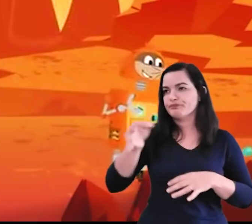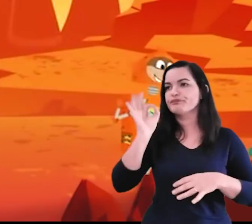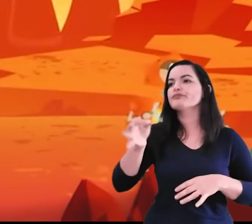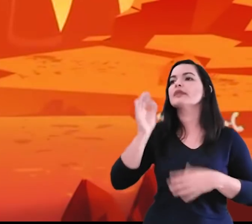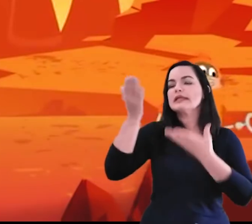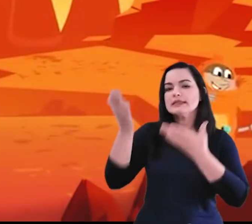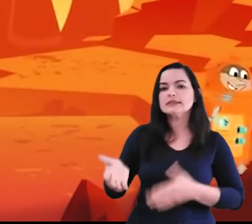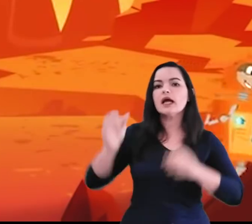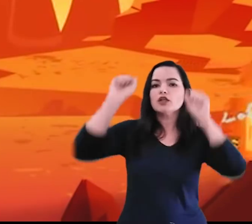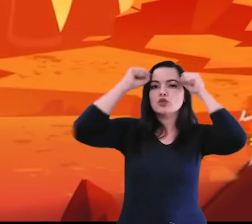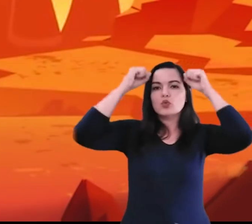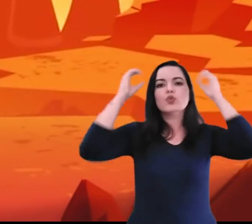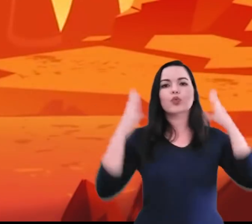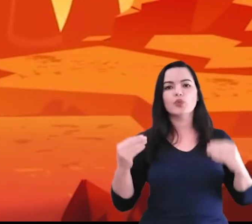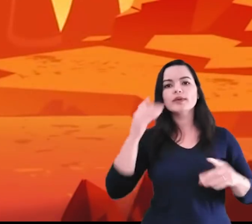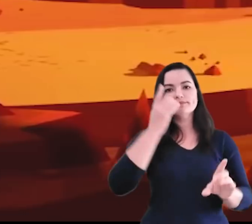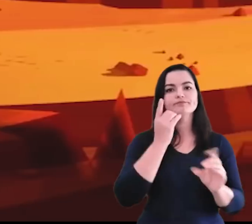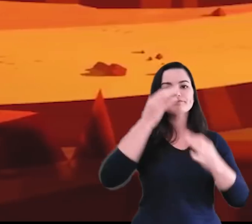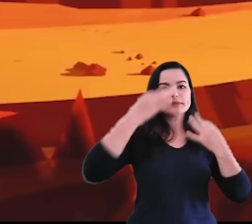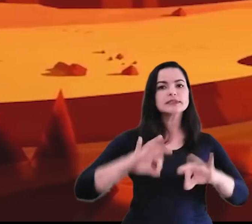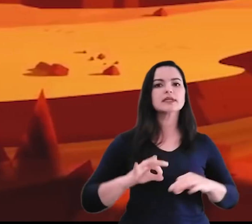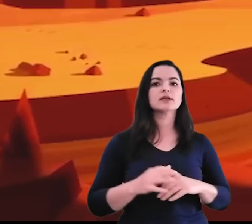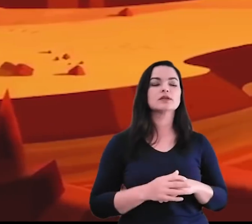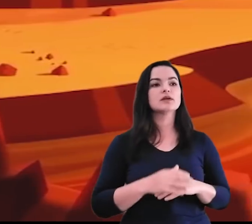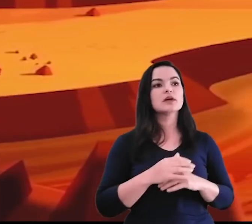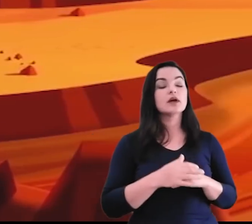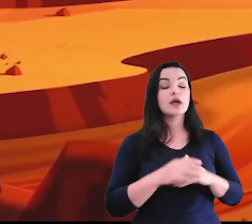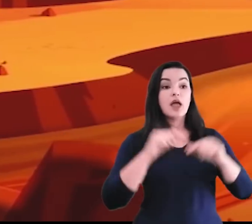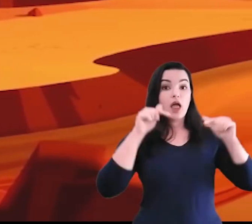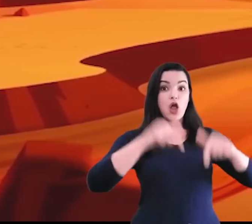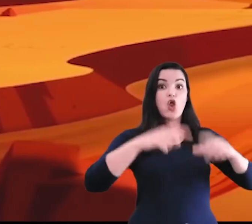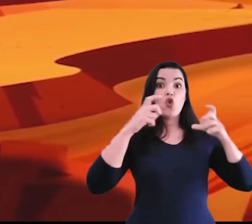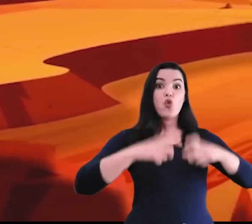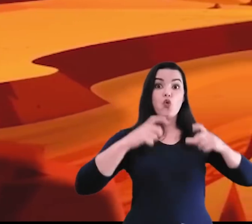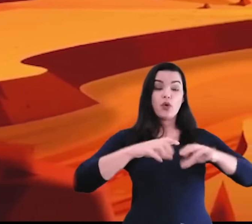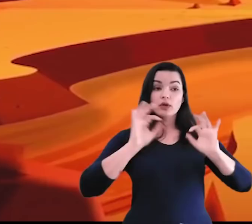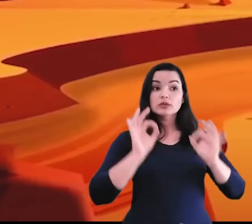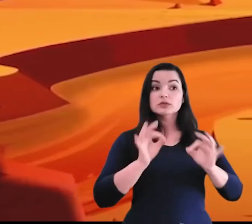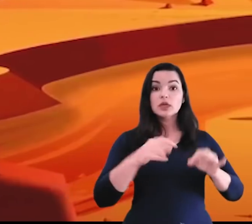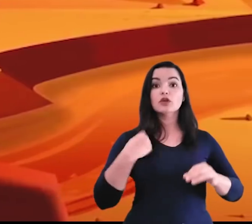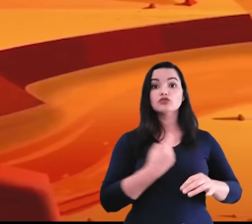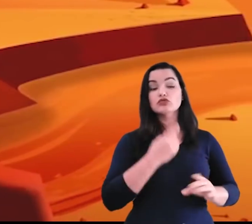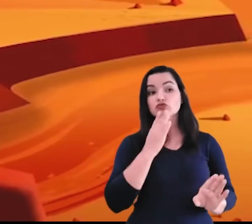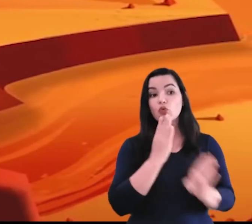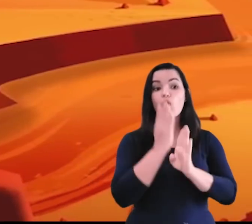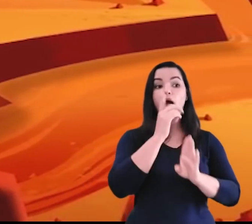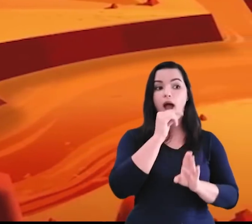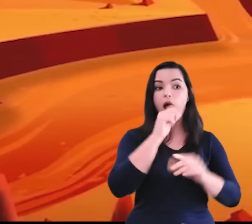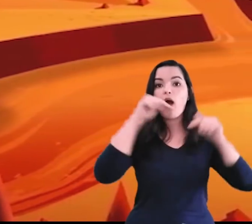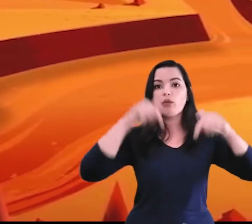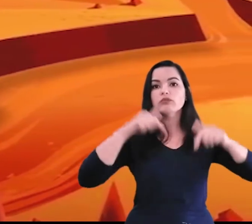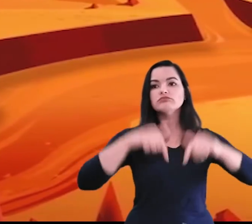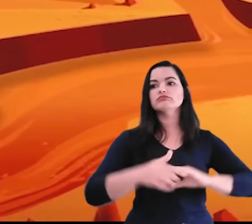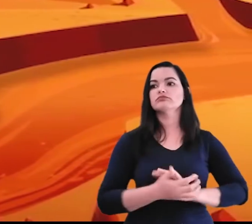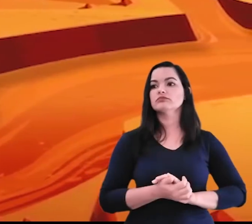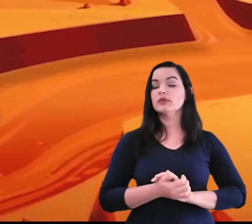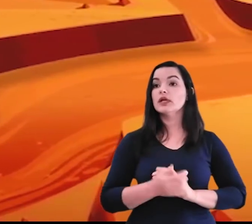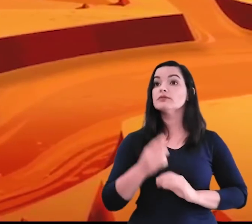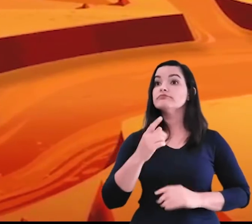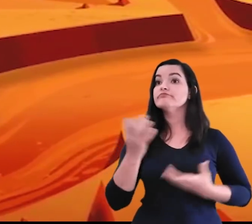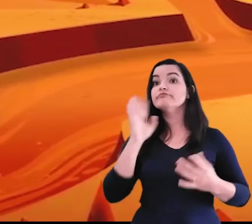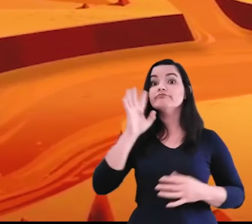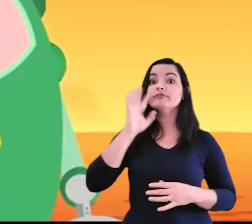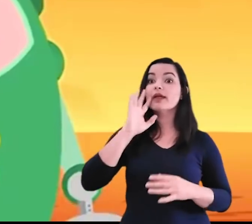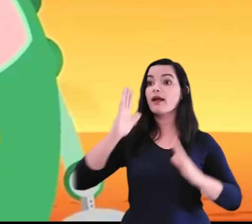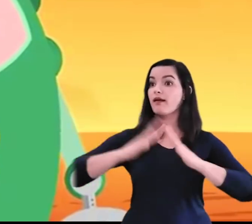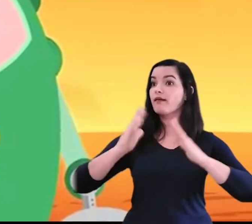morar em Marte, então. Foi neste local que encontramos sinais de água. Seria legal ter uma casa de praia